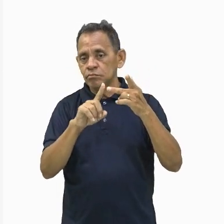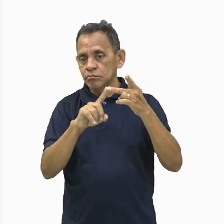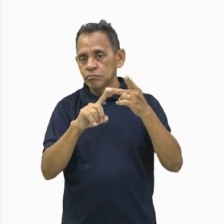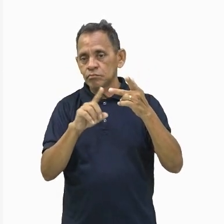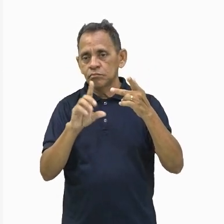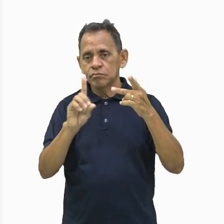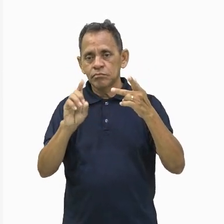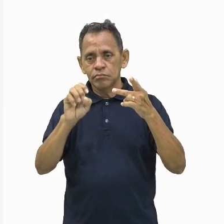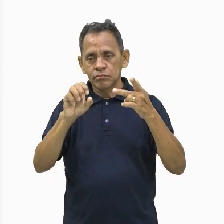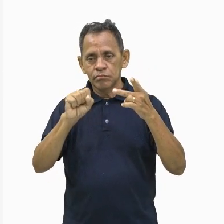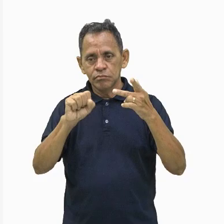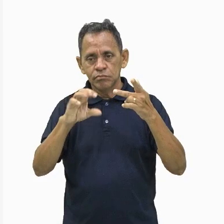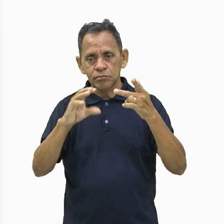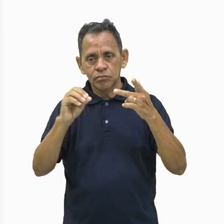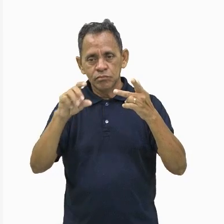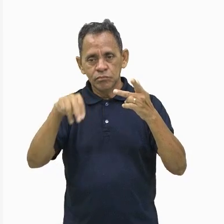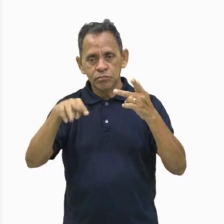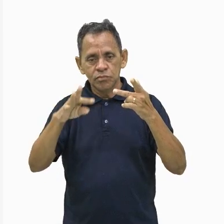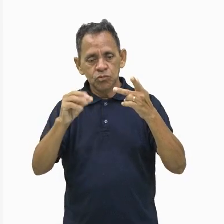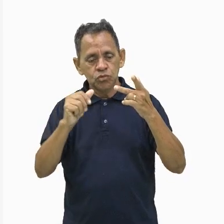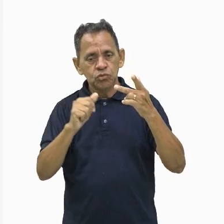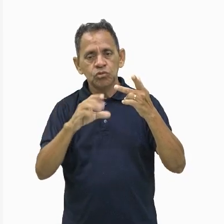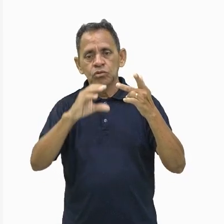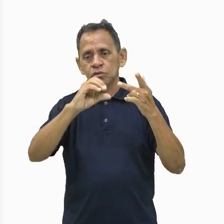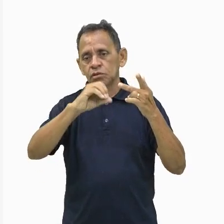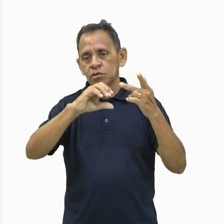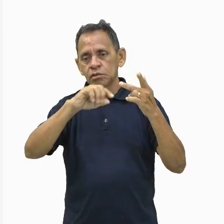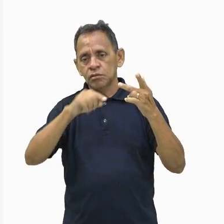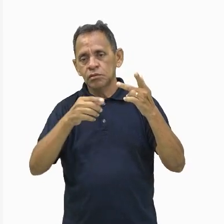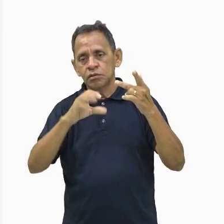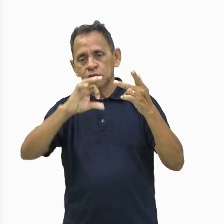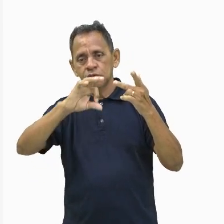0,92, que é igual a